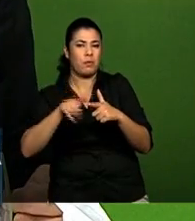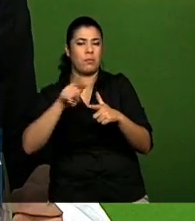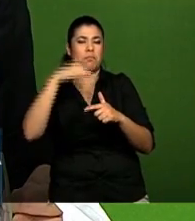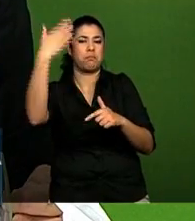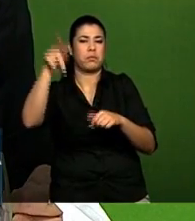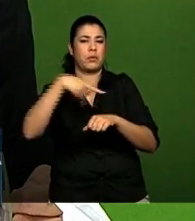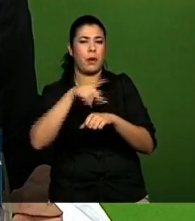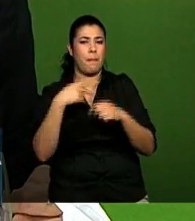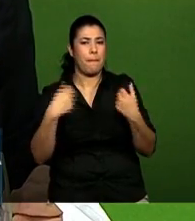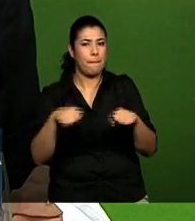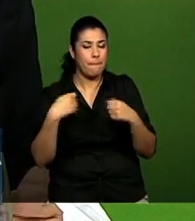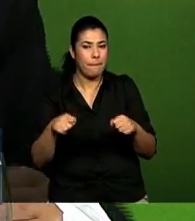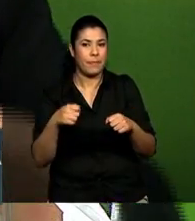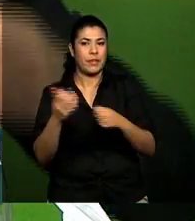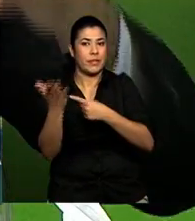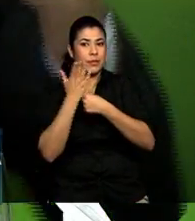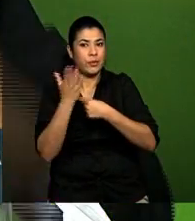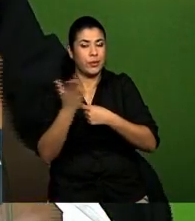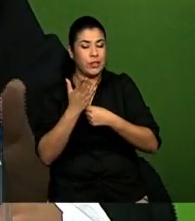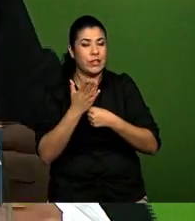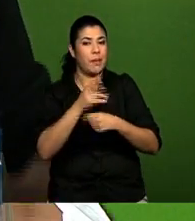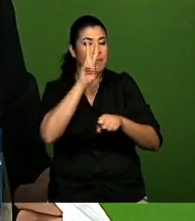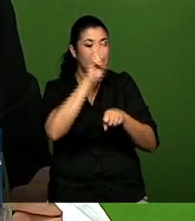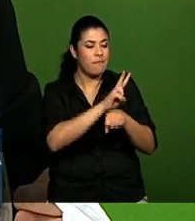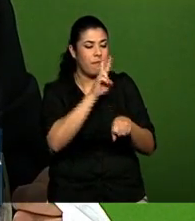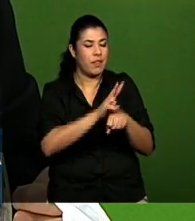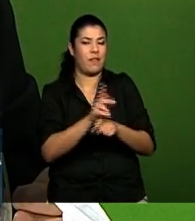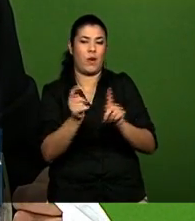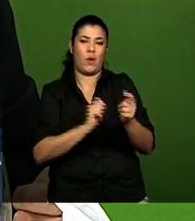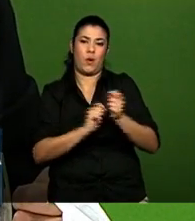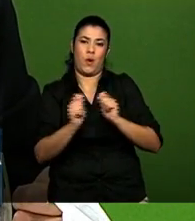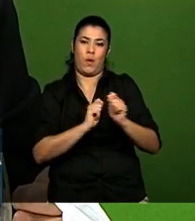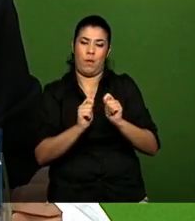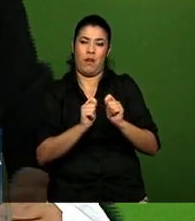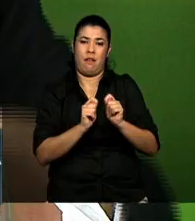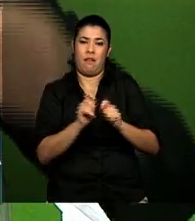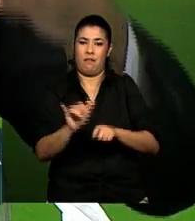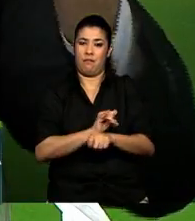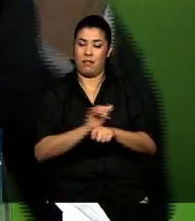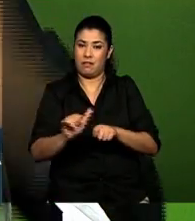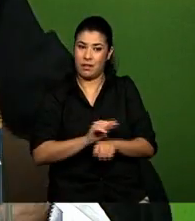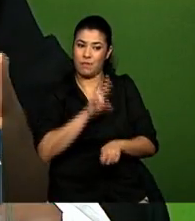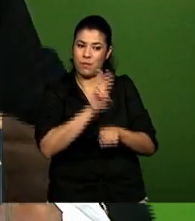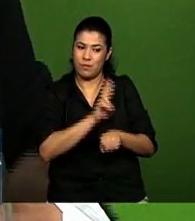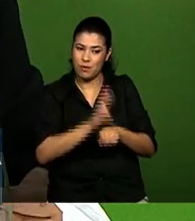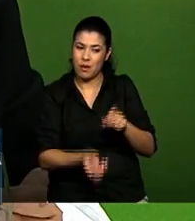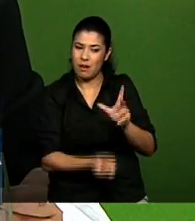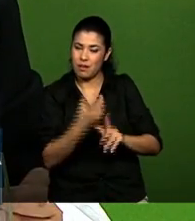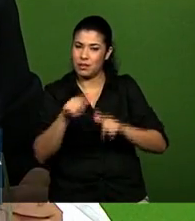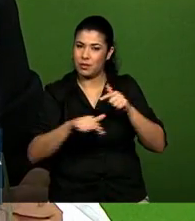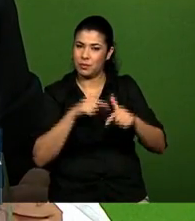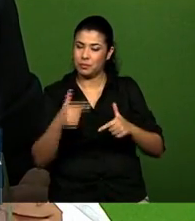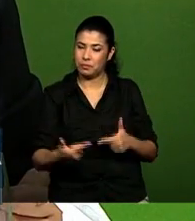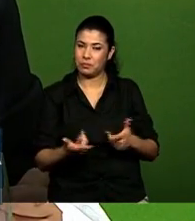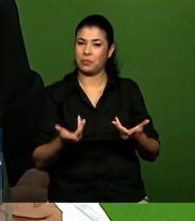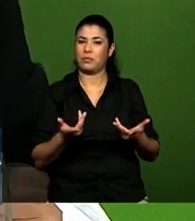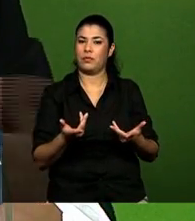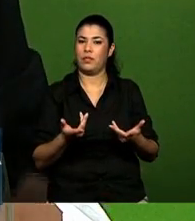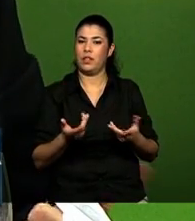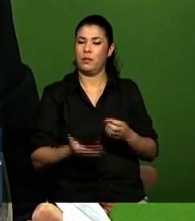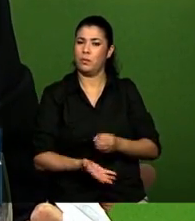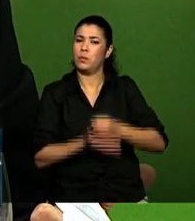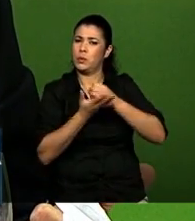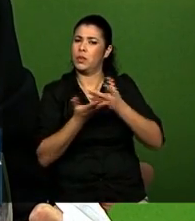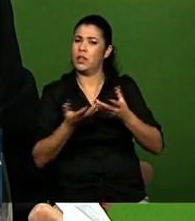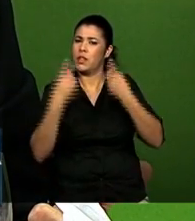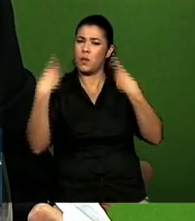estratégia de crescimento para preservar uma estratégia de geração de emprego para sustentar os seus investimentos é